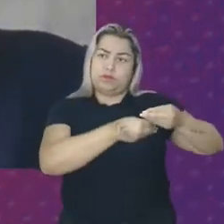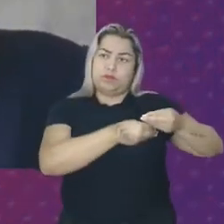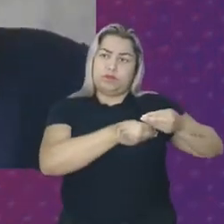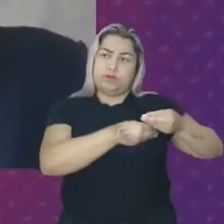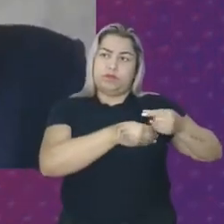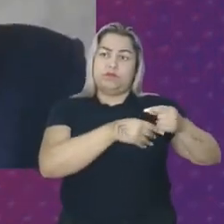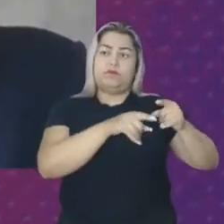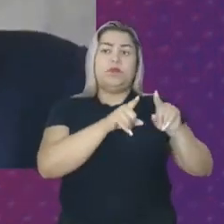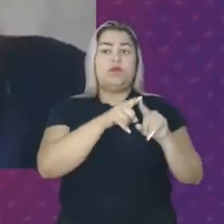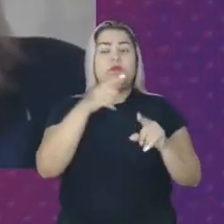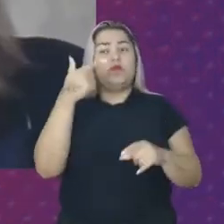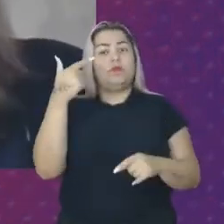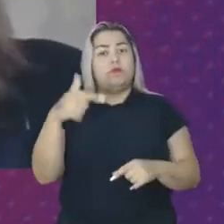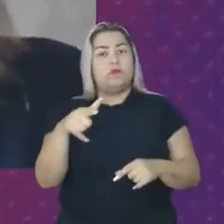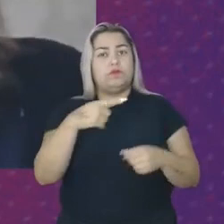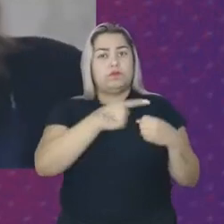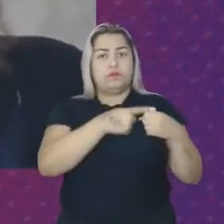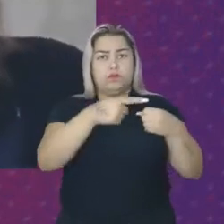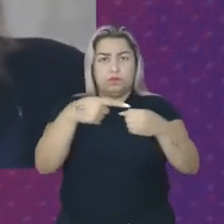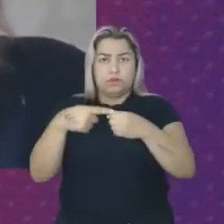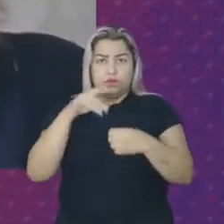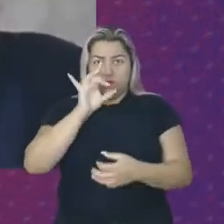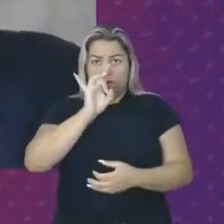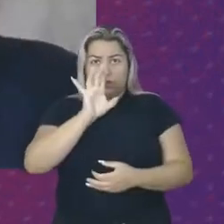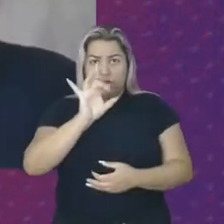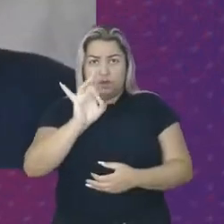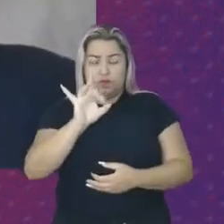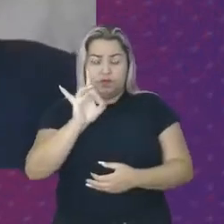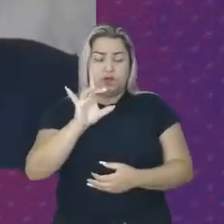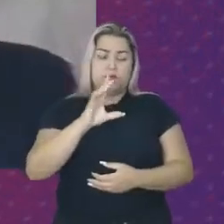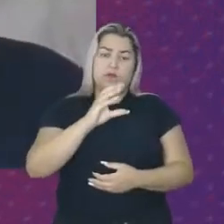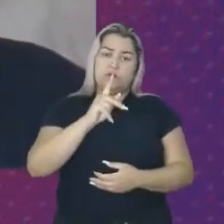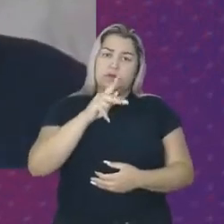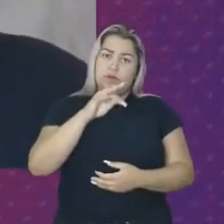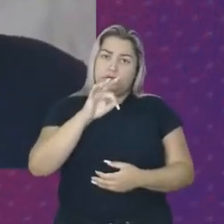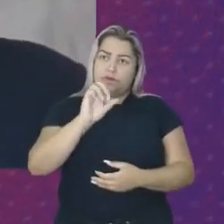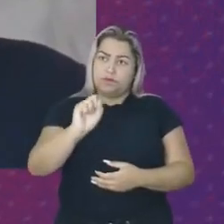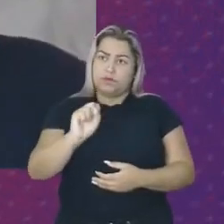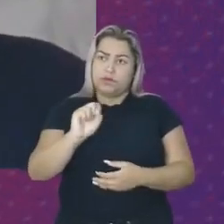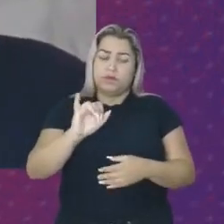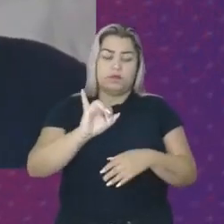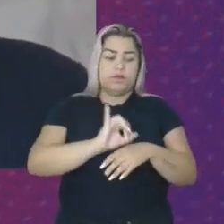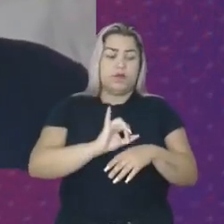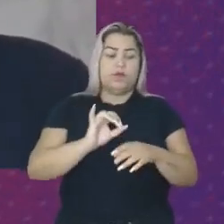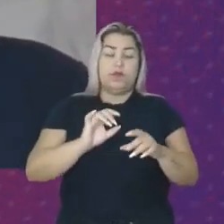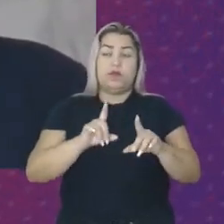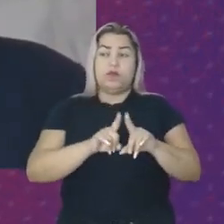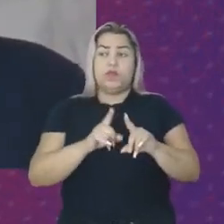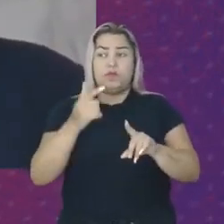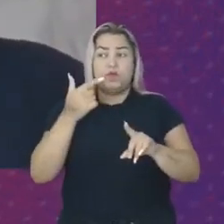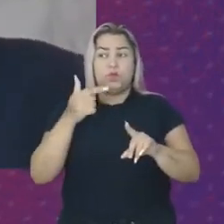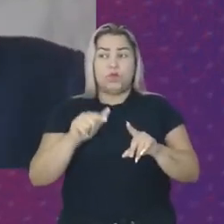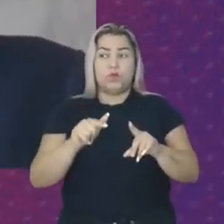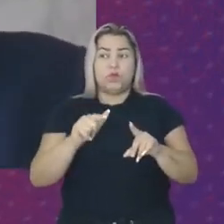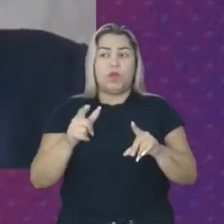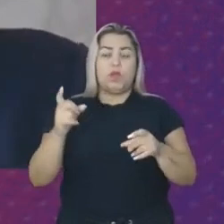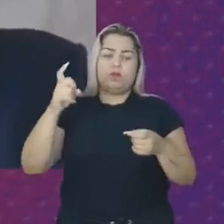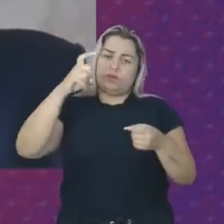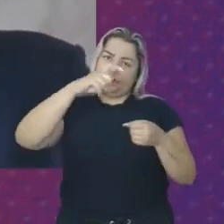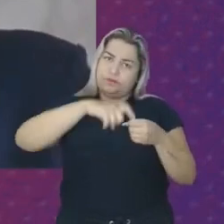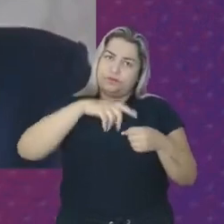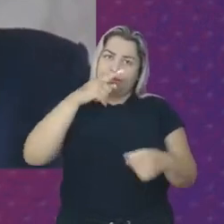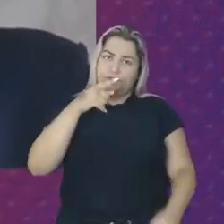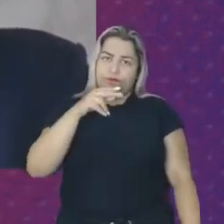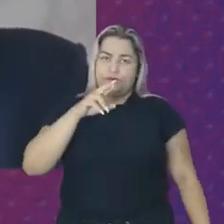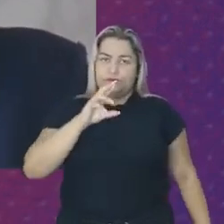em outras cidades que não somente as capitais, a partir dessa reestruturação e retomada do